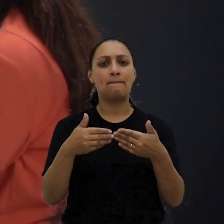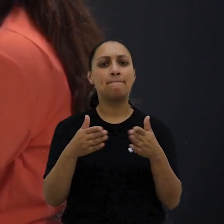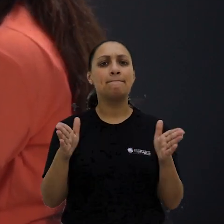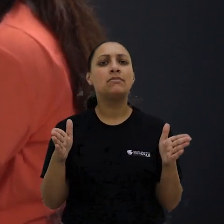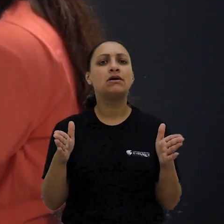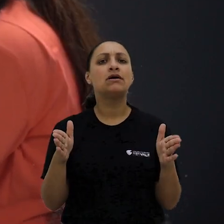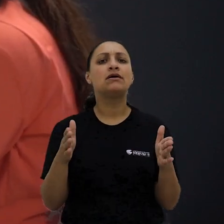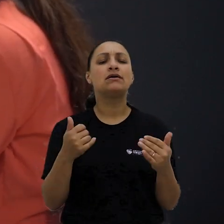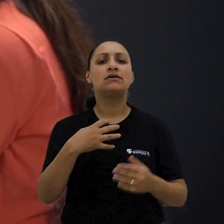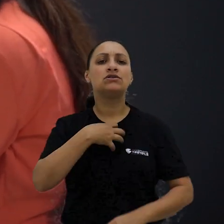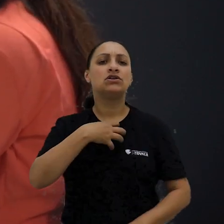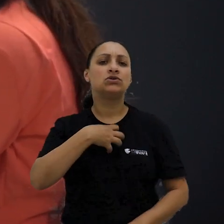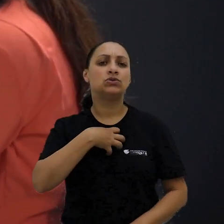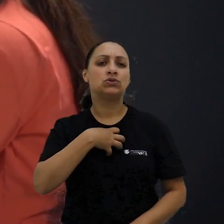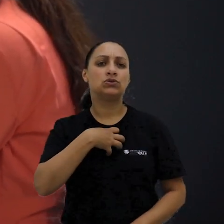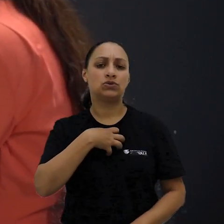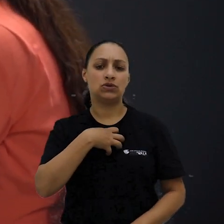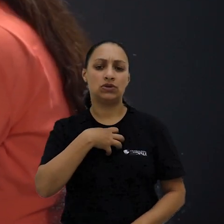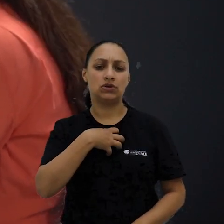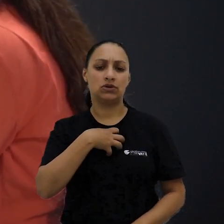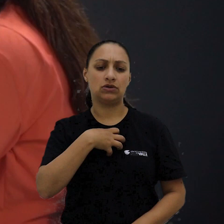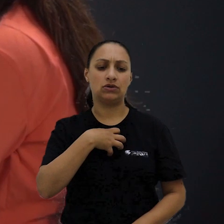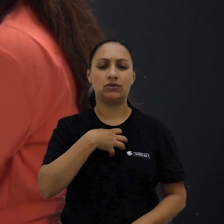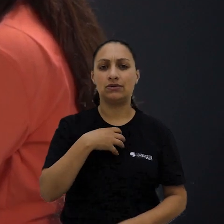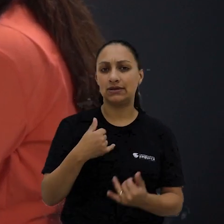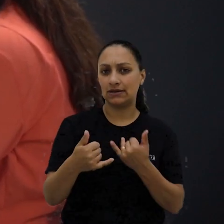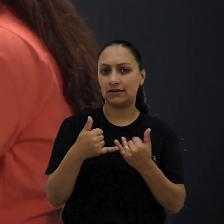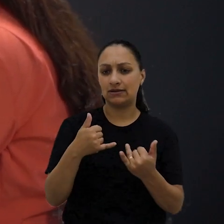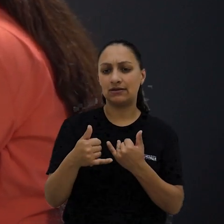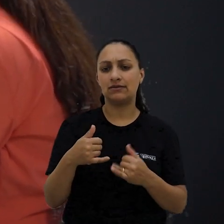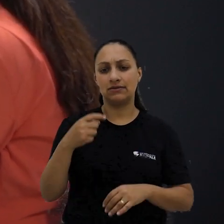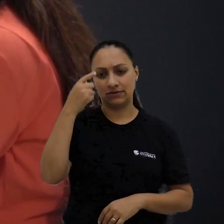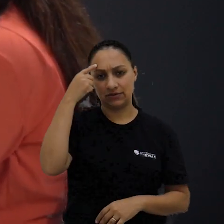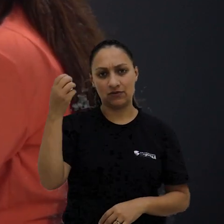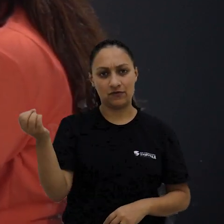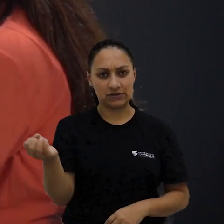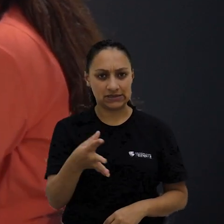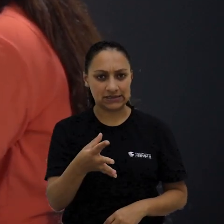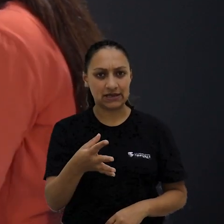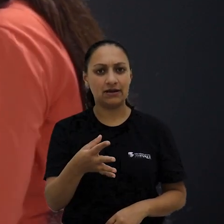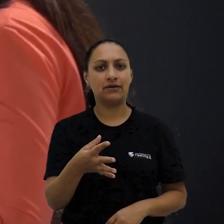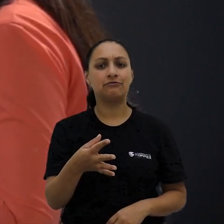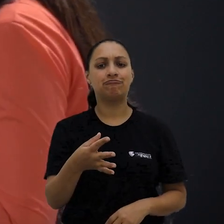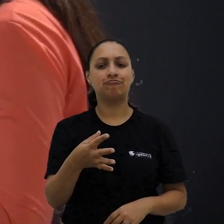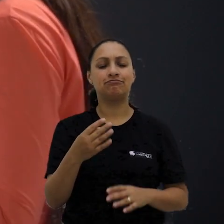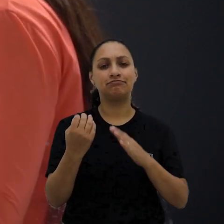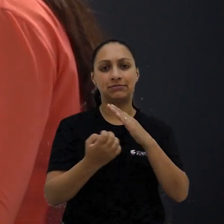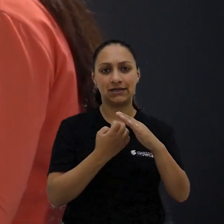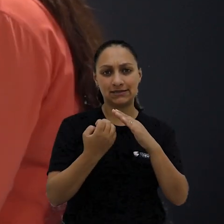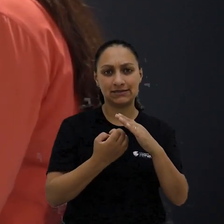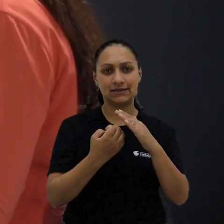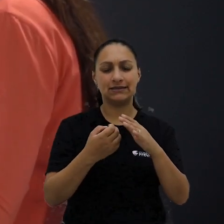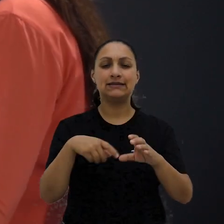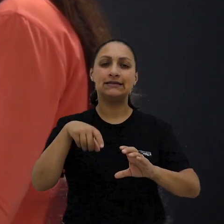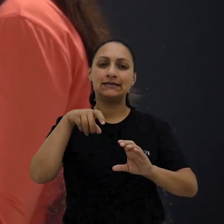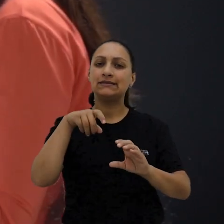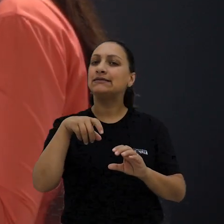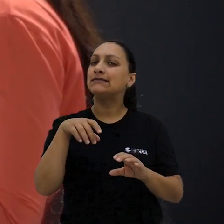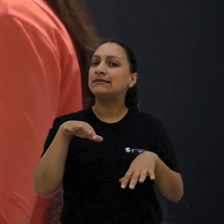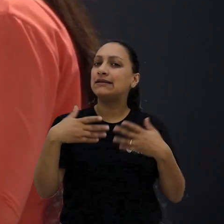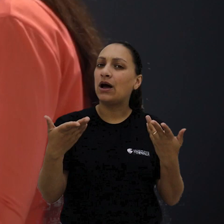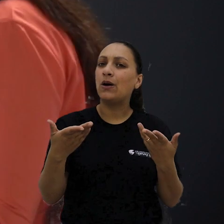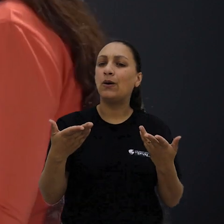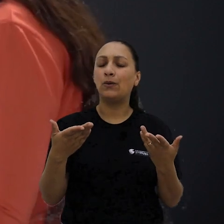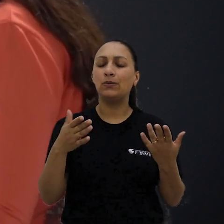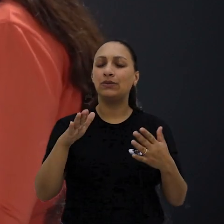abertas, né, no estilo Pacto Alegre, inovação, Aliança para Inovação. Então, são coisas assim, não depende